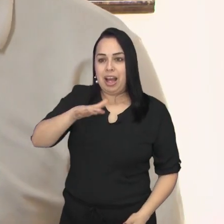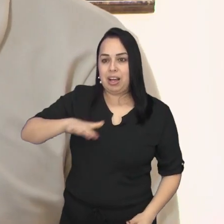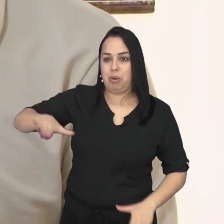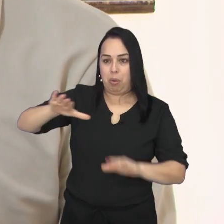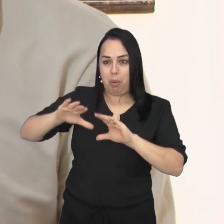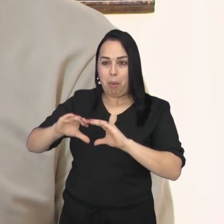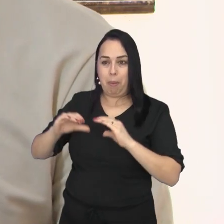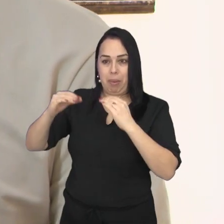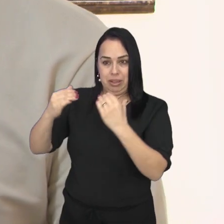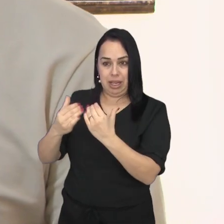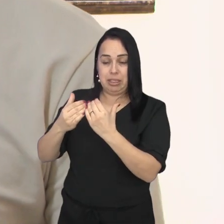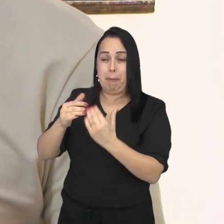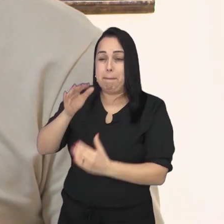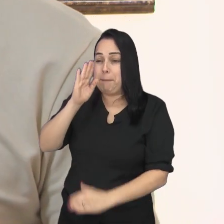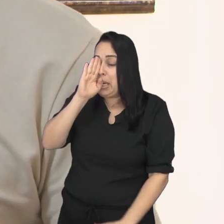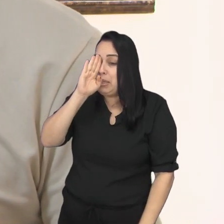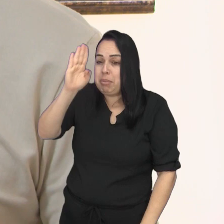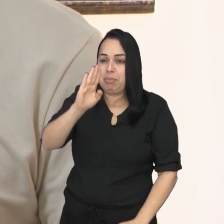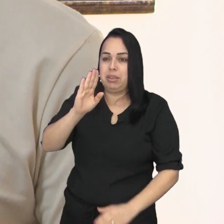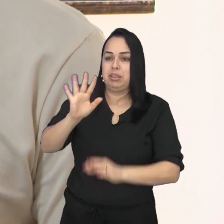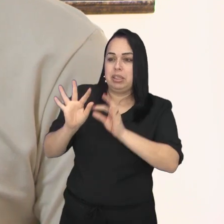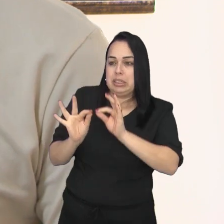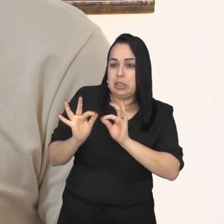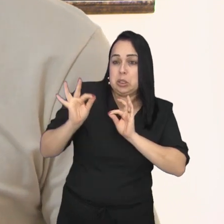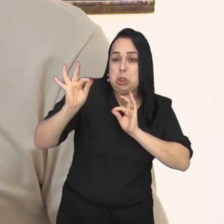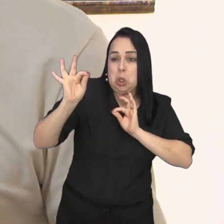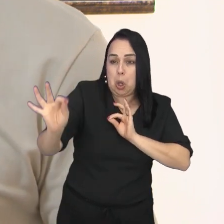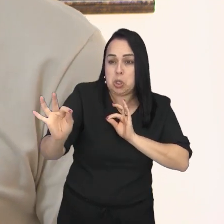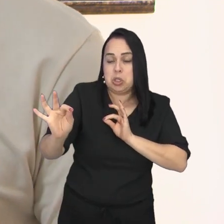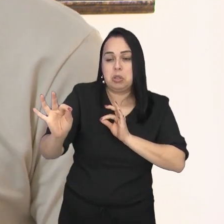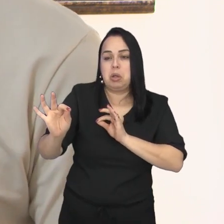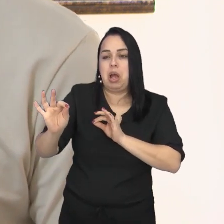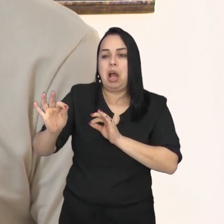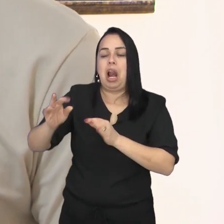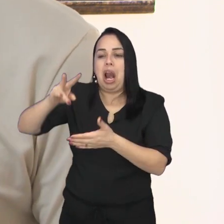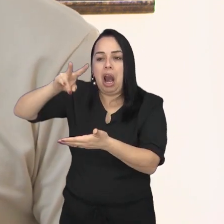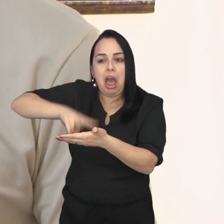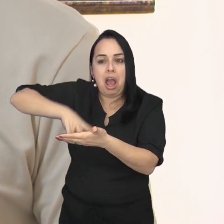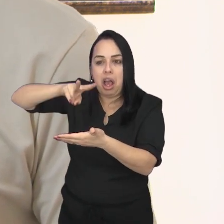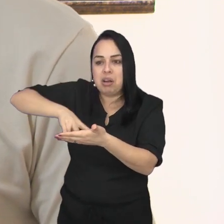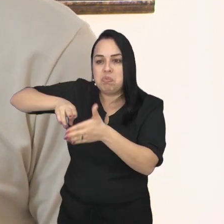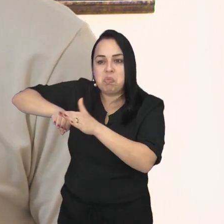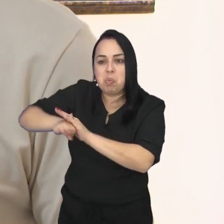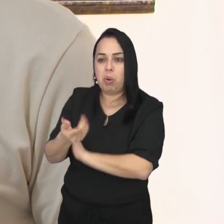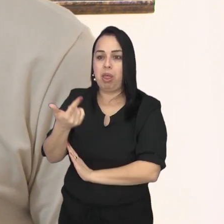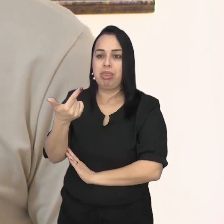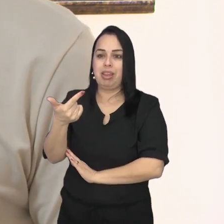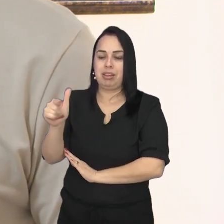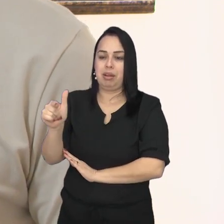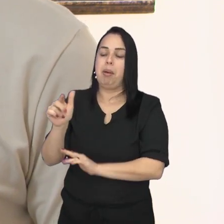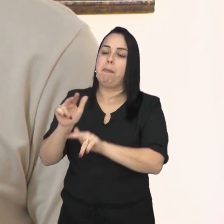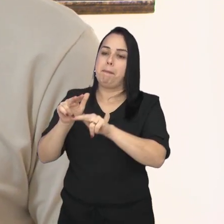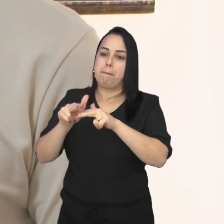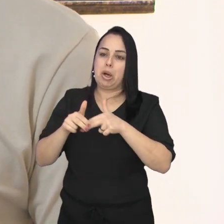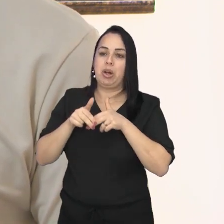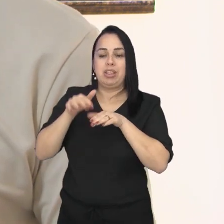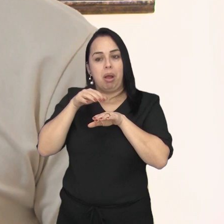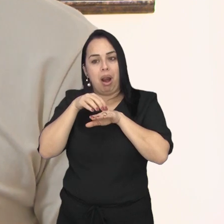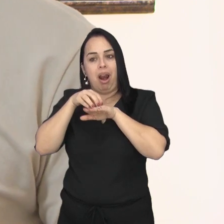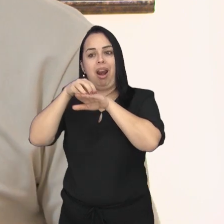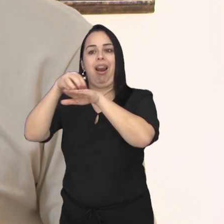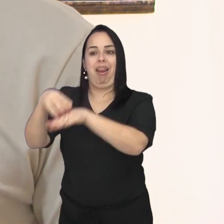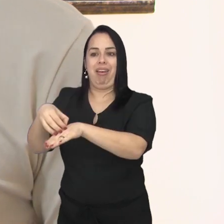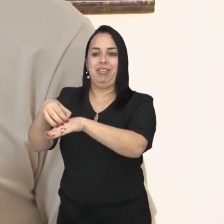jovens, a nossa comunidade, principalmente na periferia, não tem o costume da leitura. Então, o nosso pensamento dessa